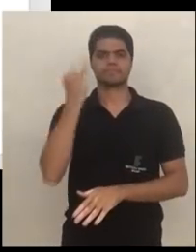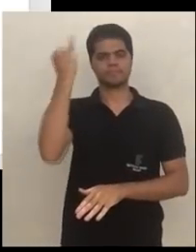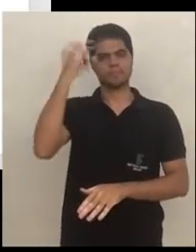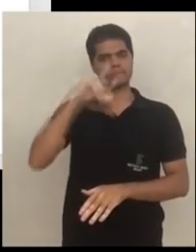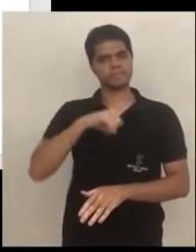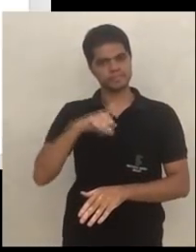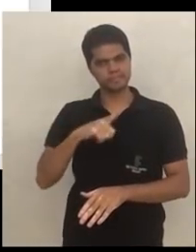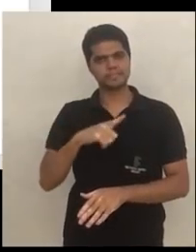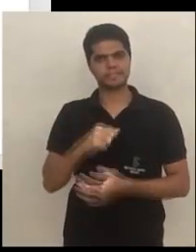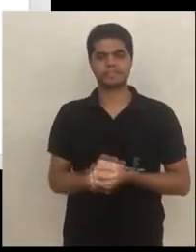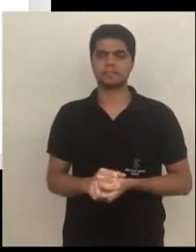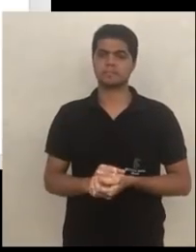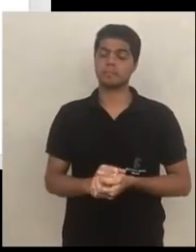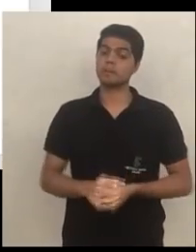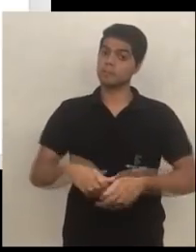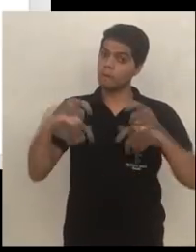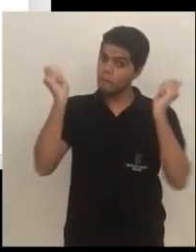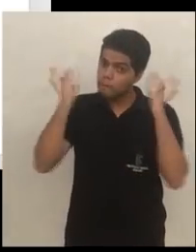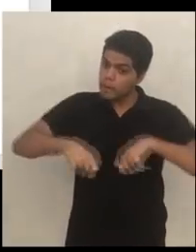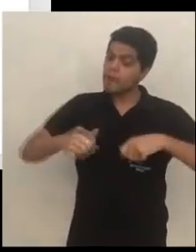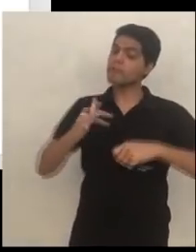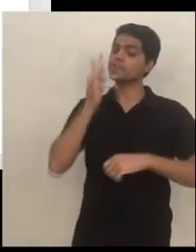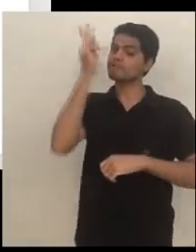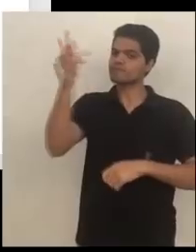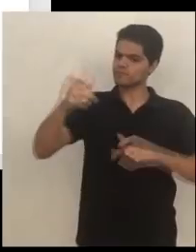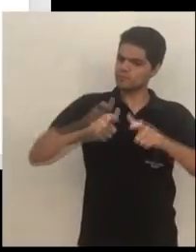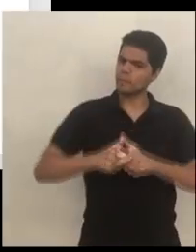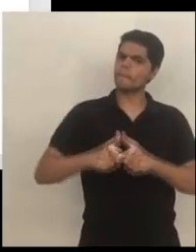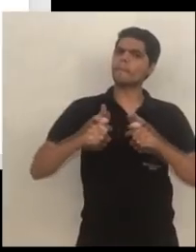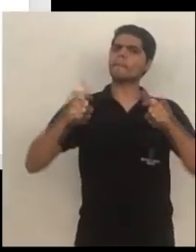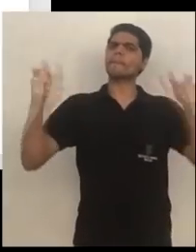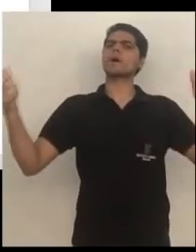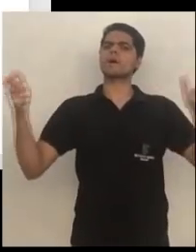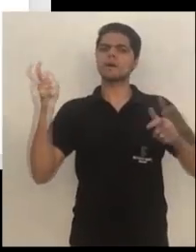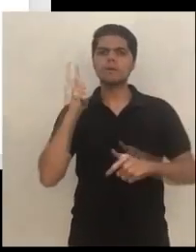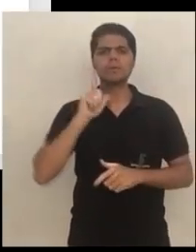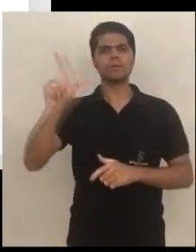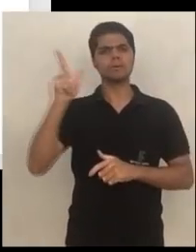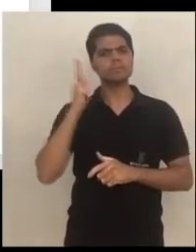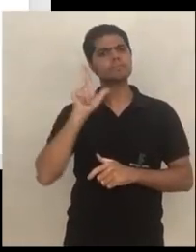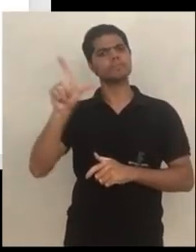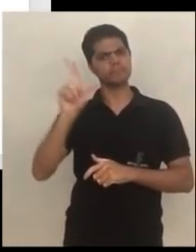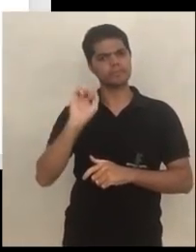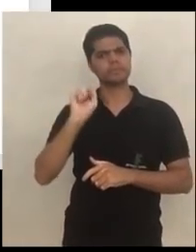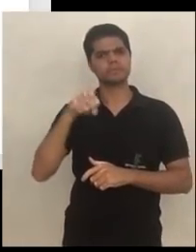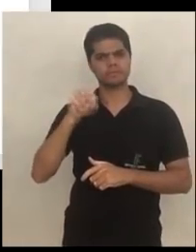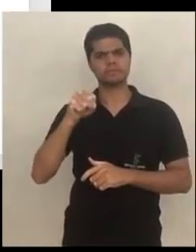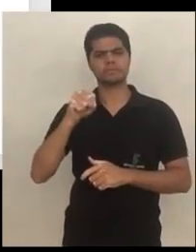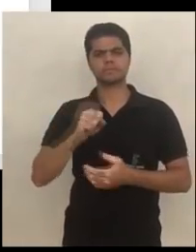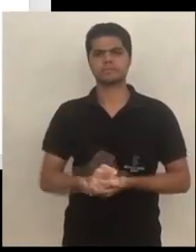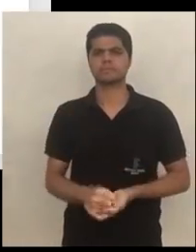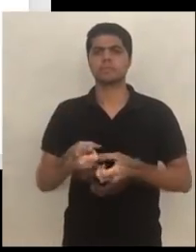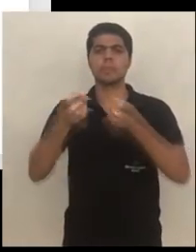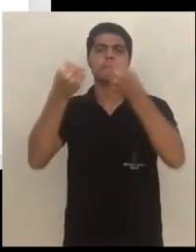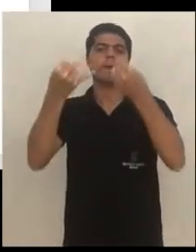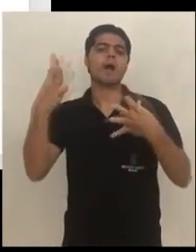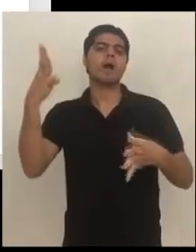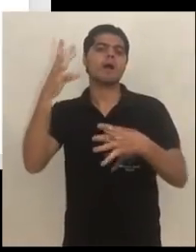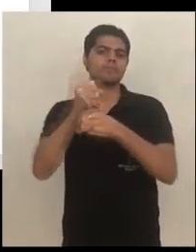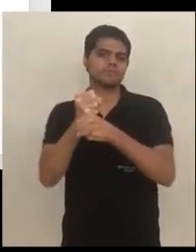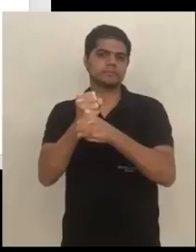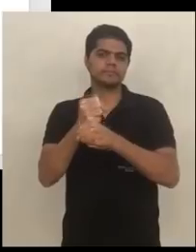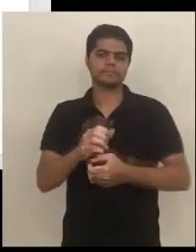gente pode ampliar ainda mais. A gente pode ampliar ainda mais esses quantitativos. Em